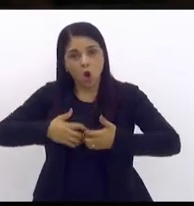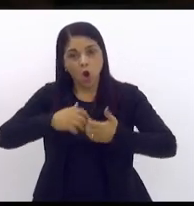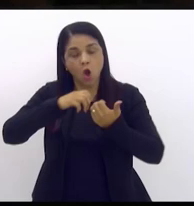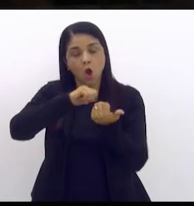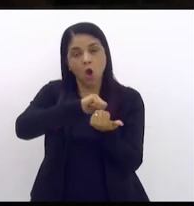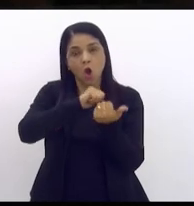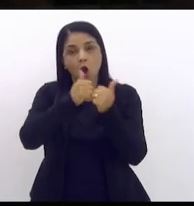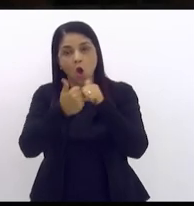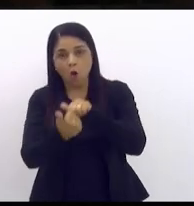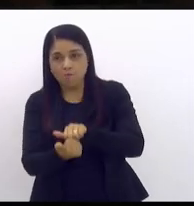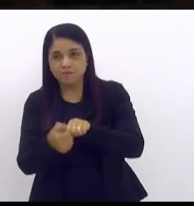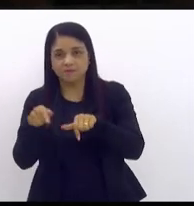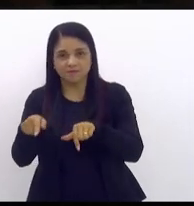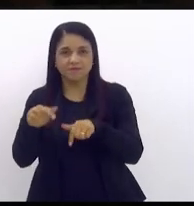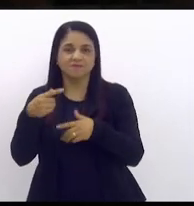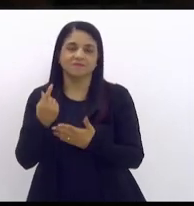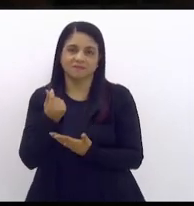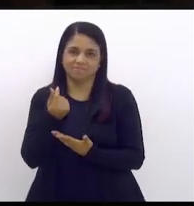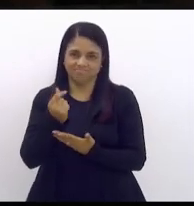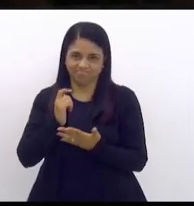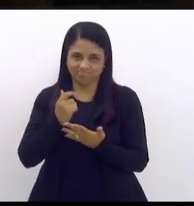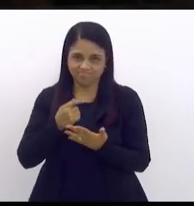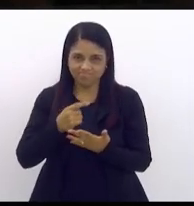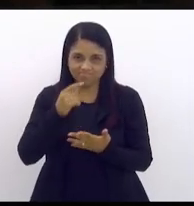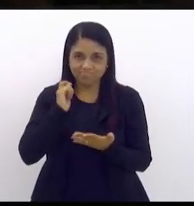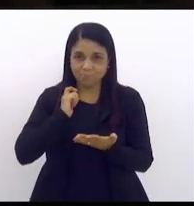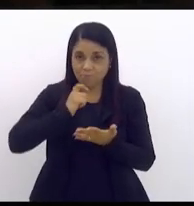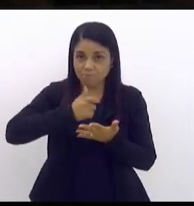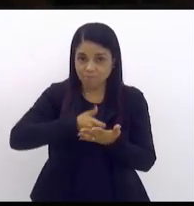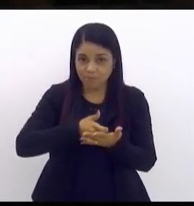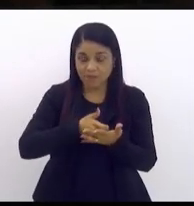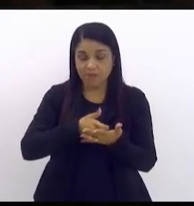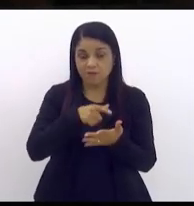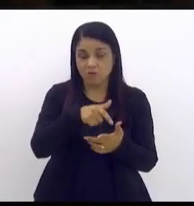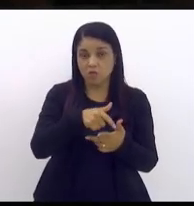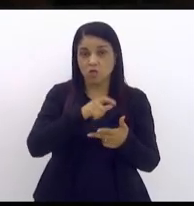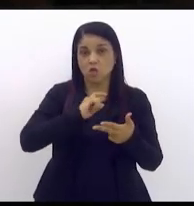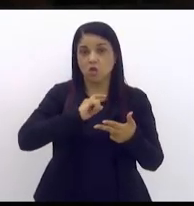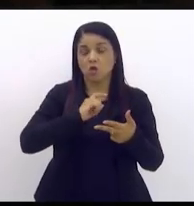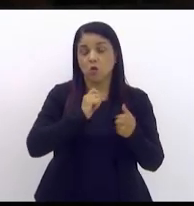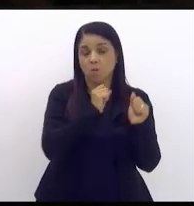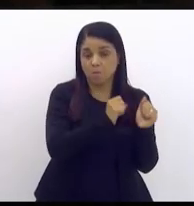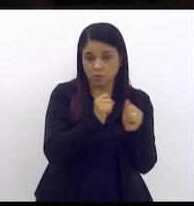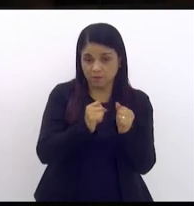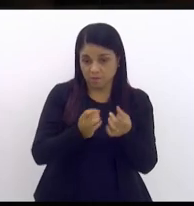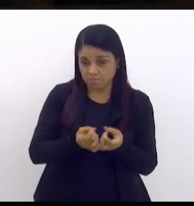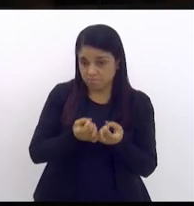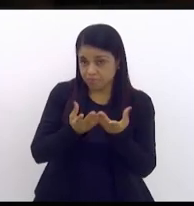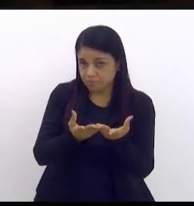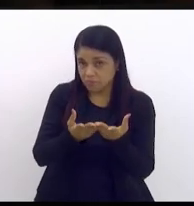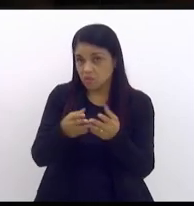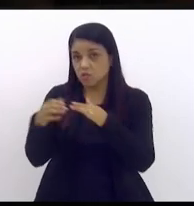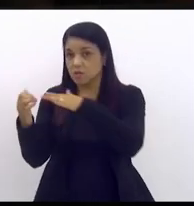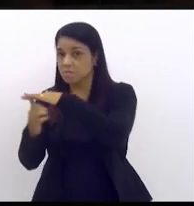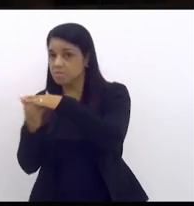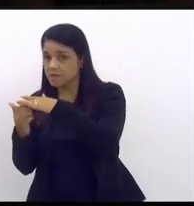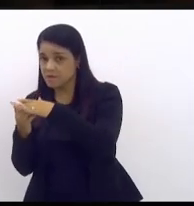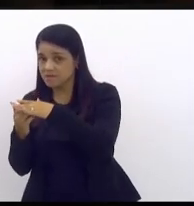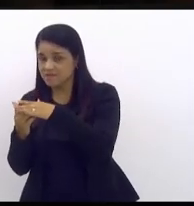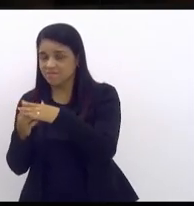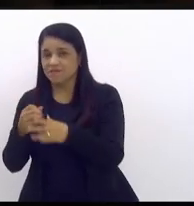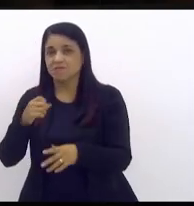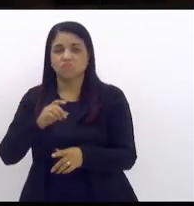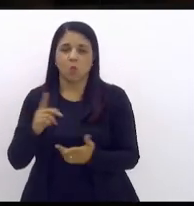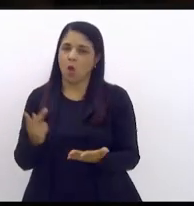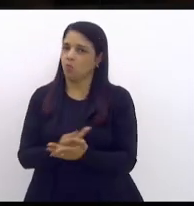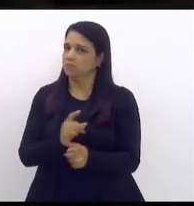ampliação de linhas, um debate honesto entre poder concedente e concessionária. Mas não foi o que aconteceu. Prefeitura